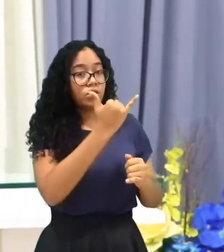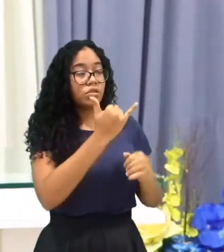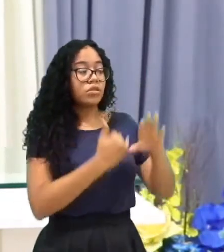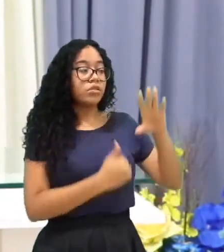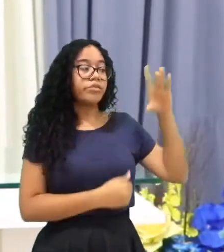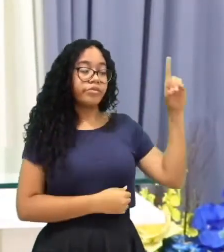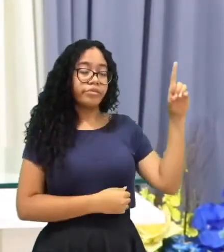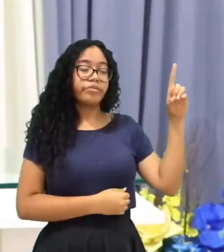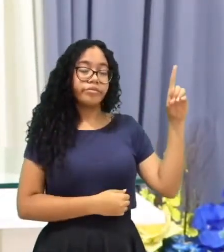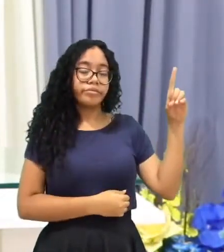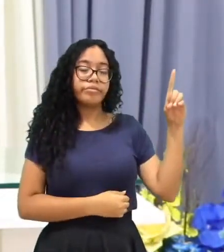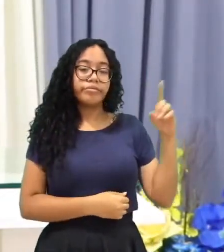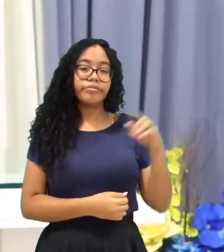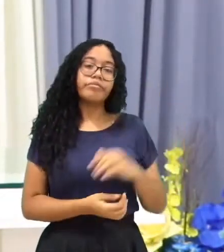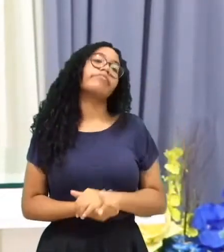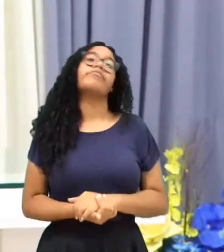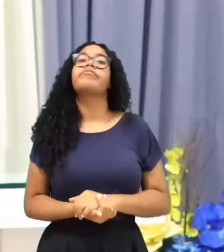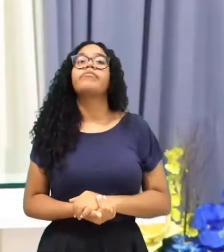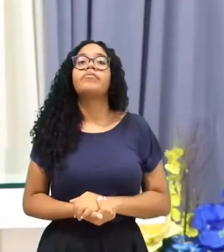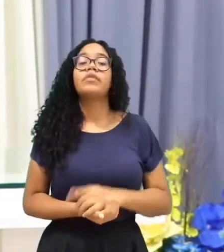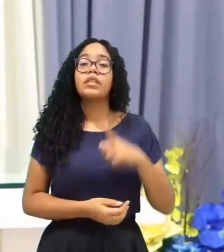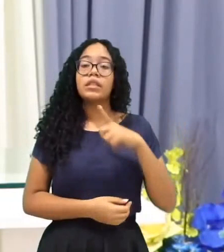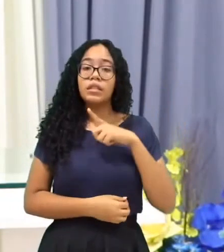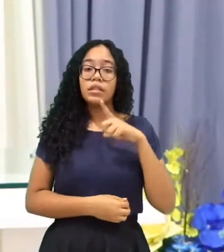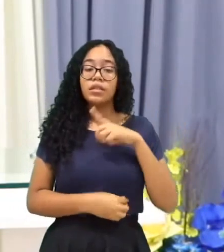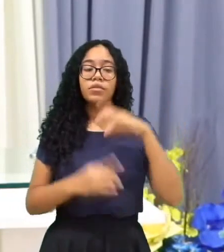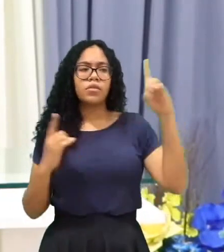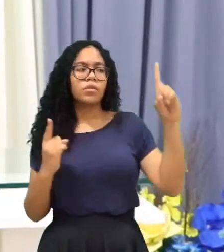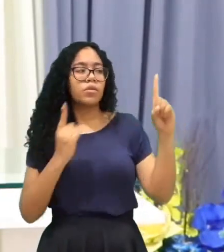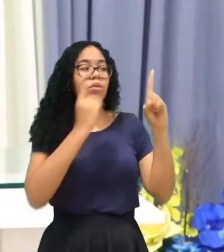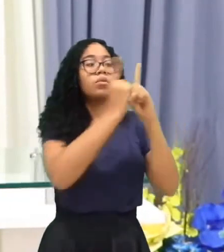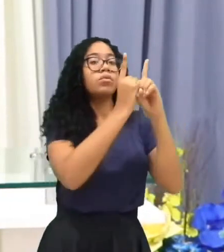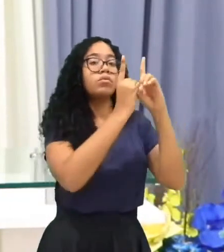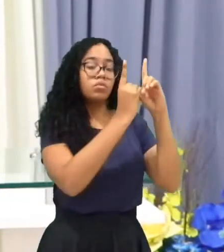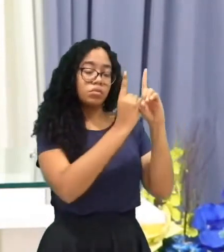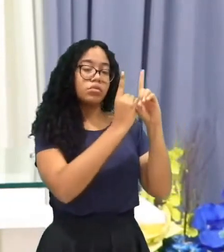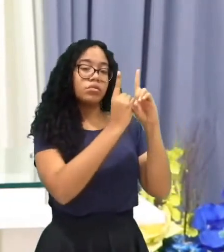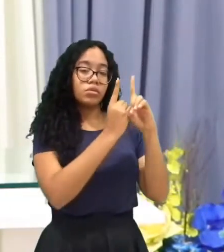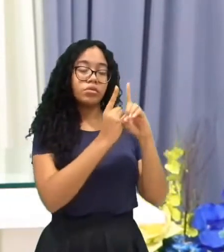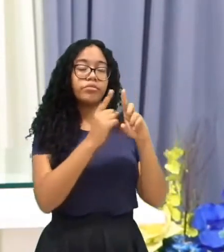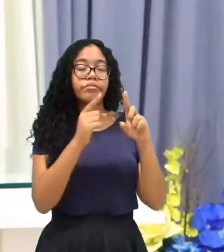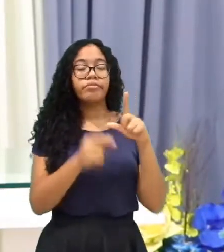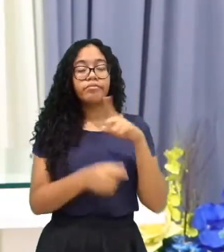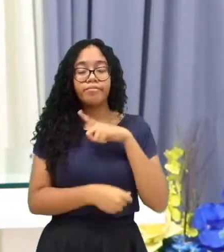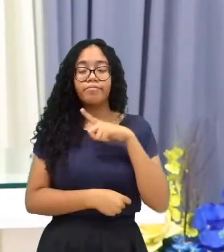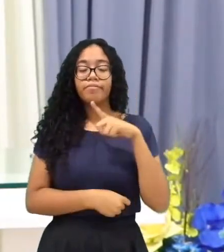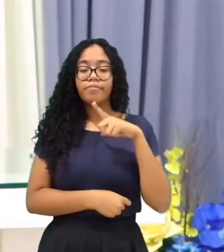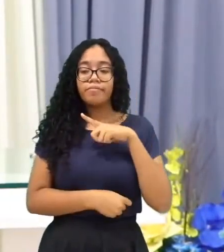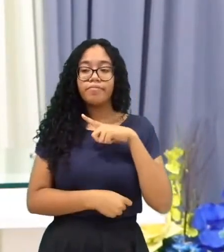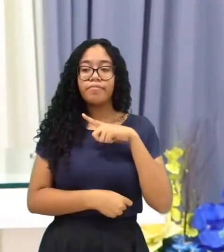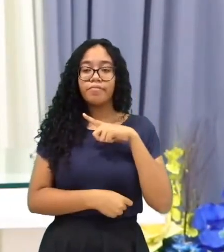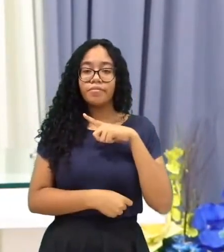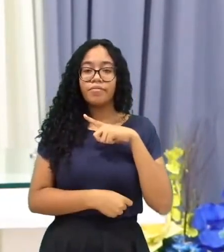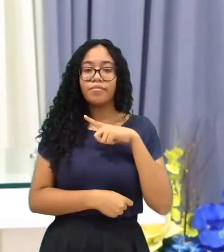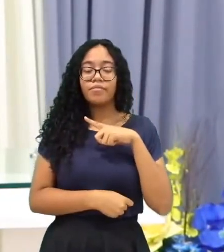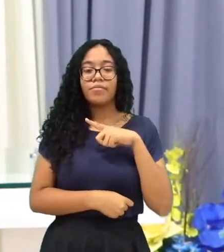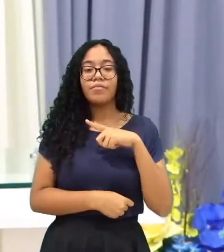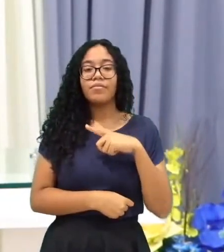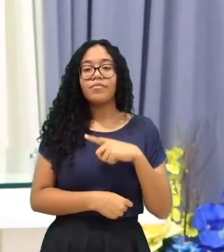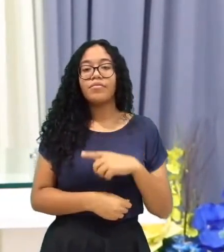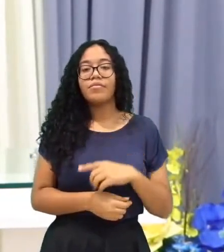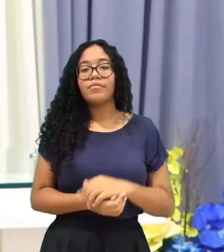compromisso com o Senhor, teve um encontro com o Senhor e tinha agora um compromisso com